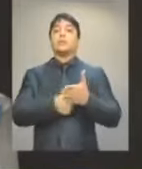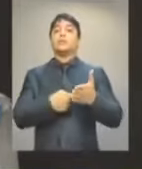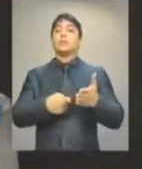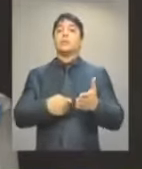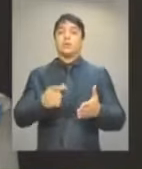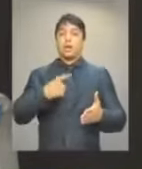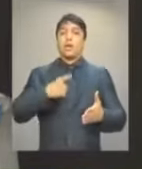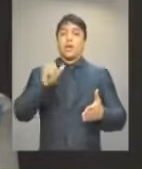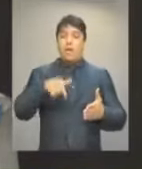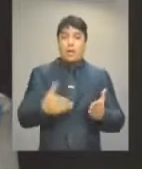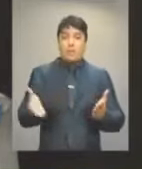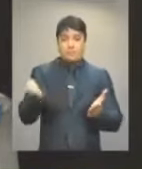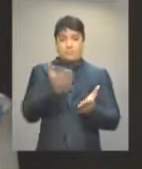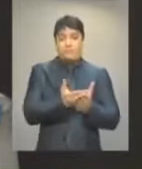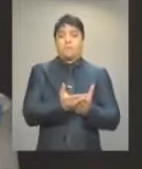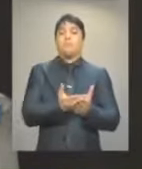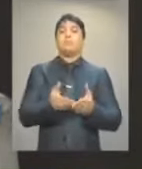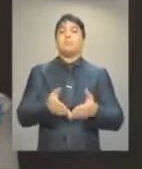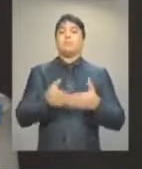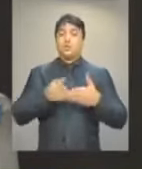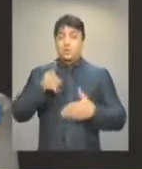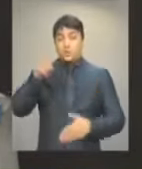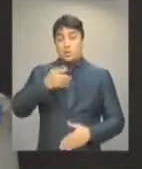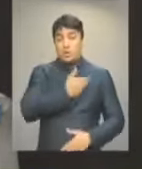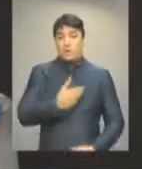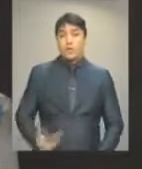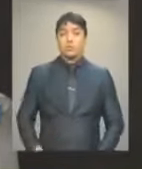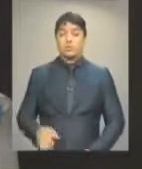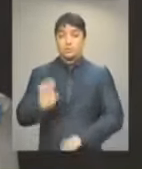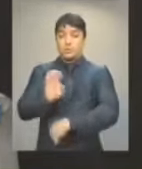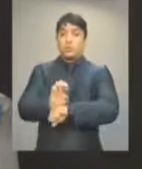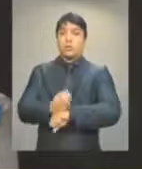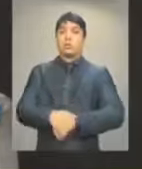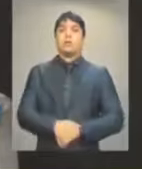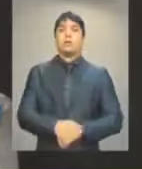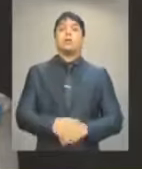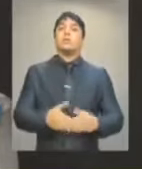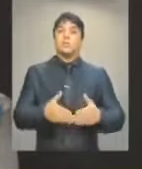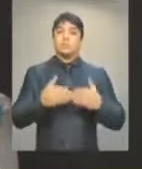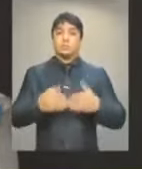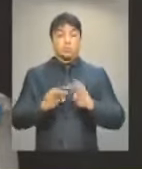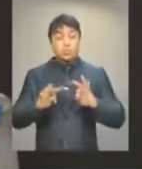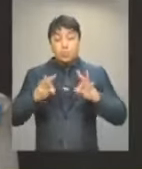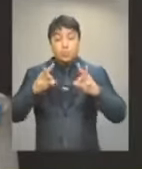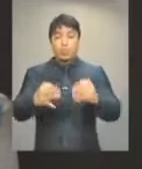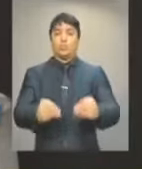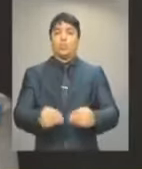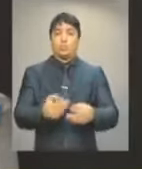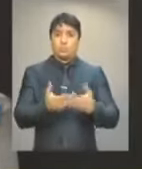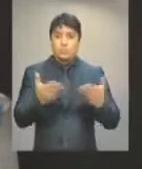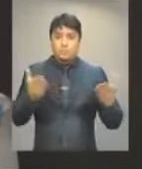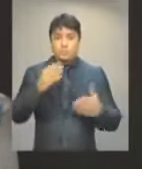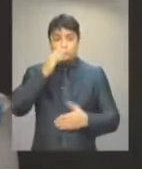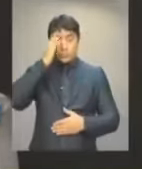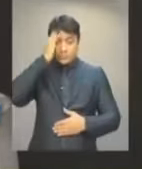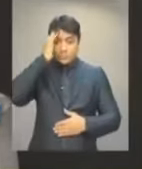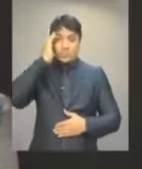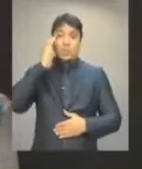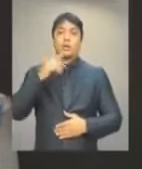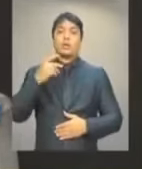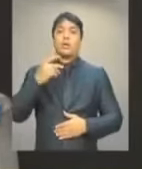um requerimento ao governador do estado do Ceará. Eu quero fazer isso de forma conjunta, que o estado do